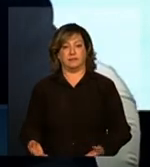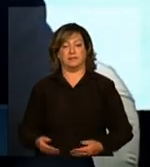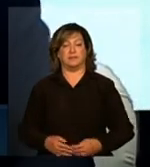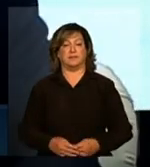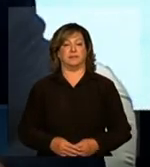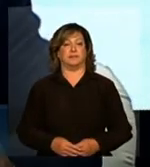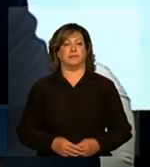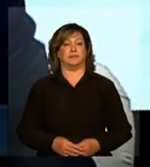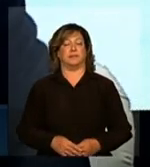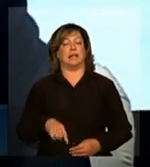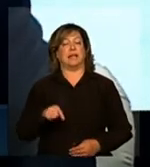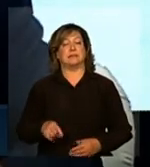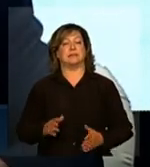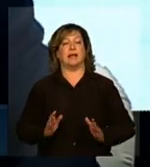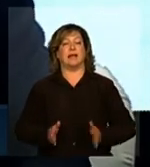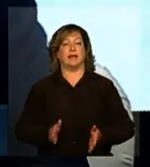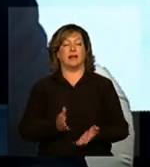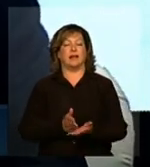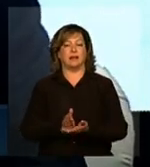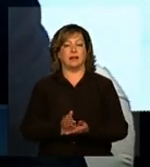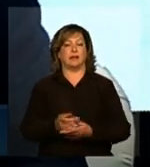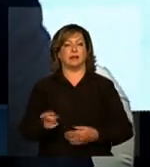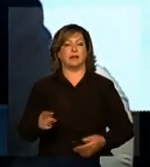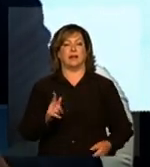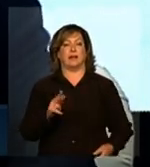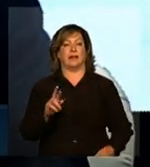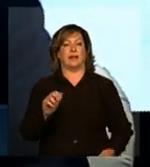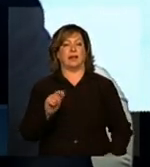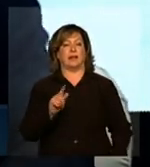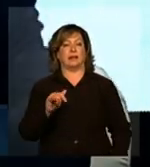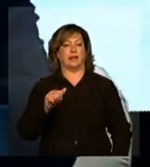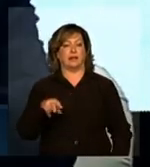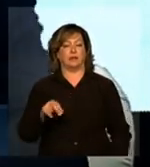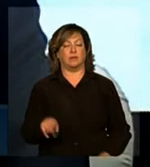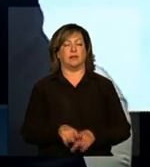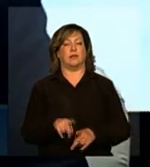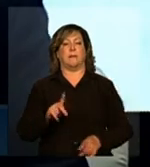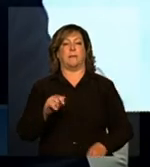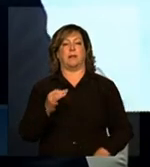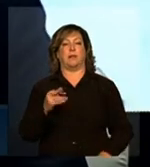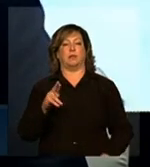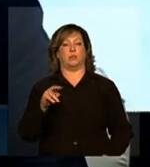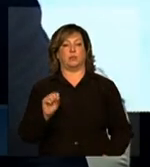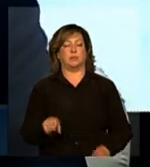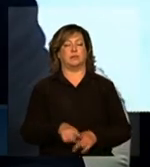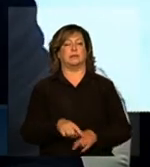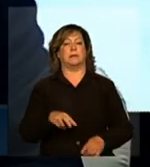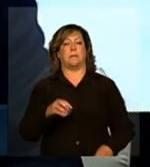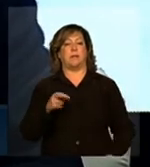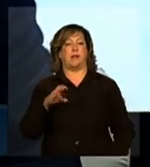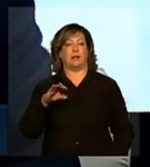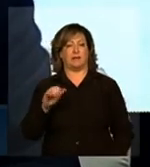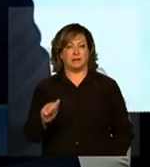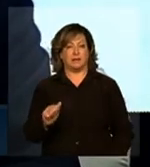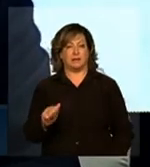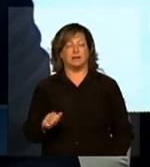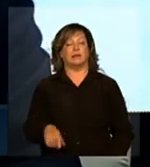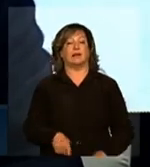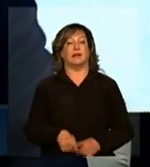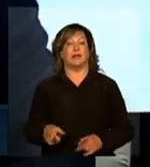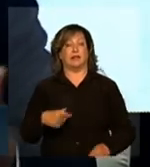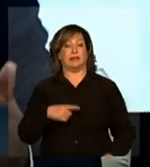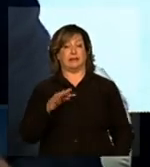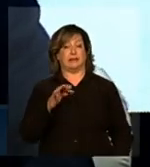Fome, nessa caminhada do ministro Graziano, do ministro Patrus, da ministra Márcia, a ministra Tereza Campeiro